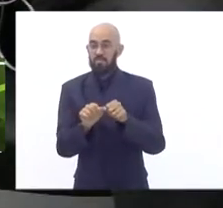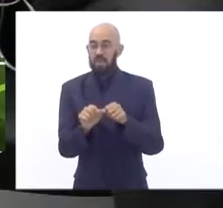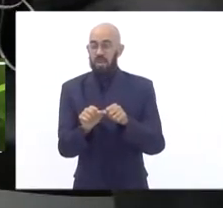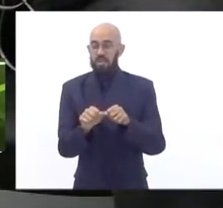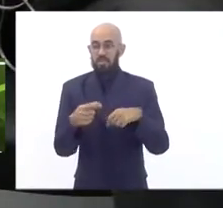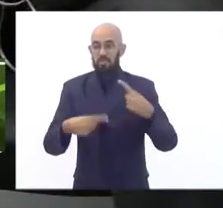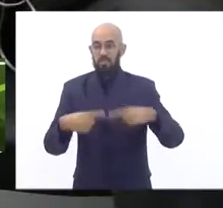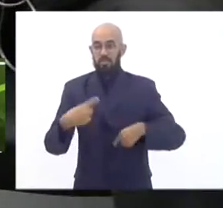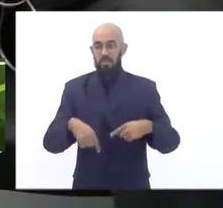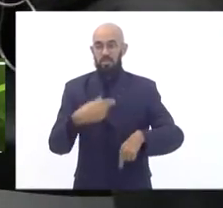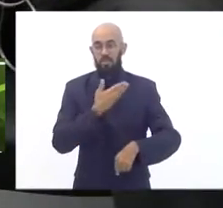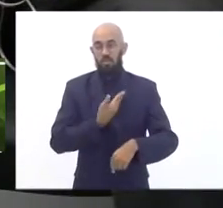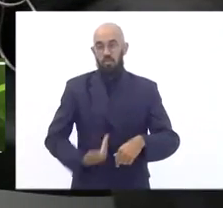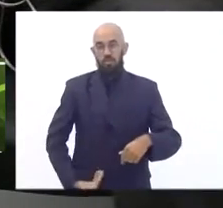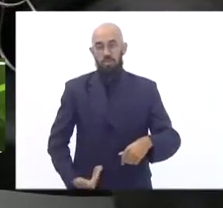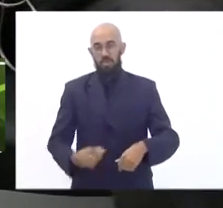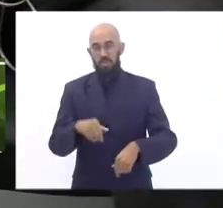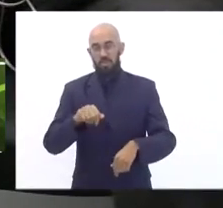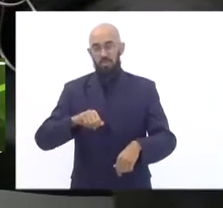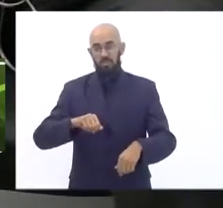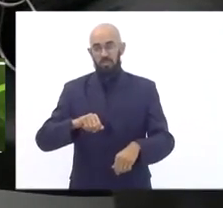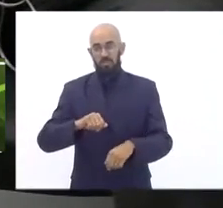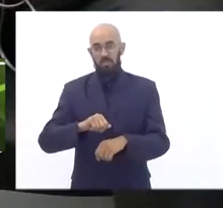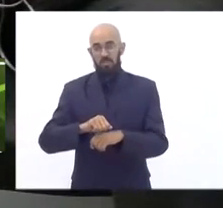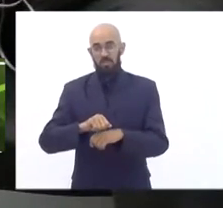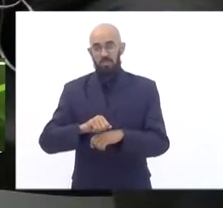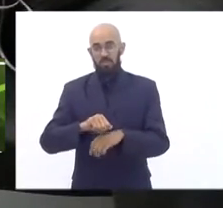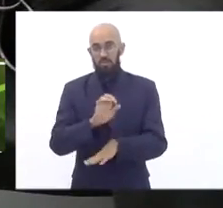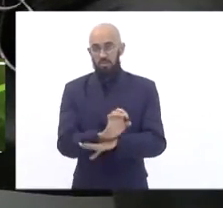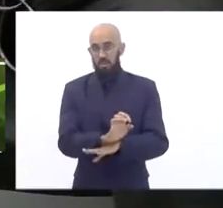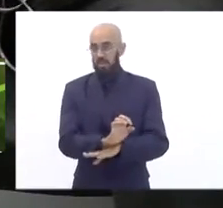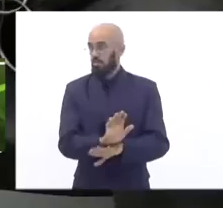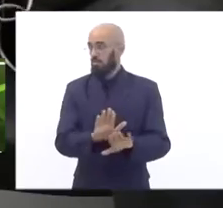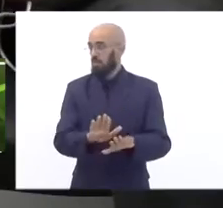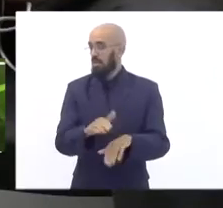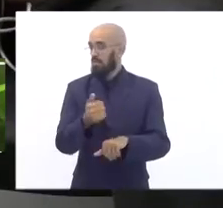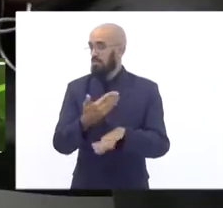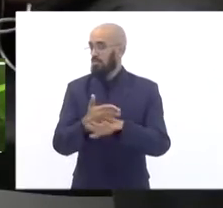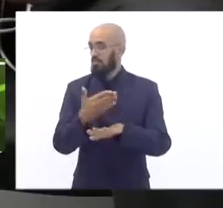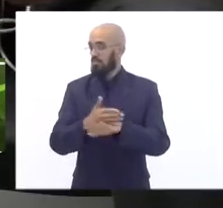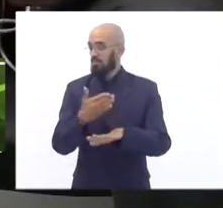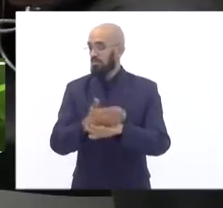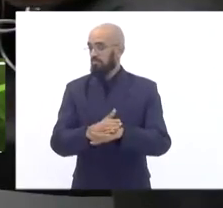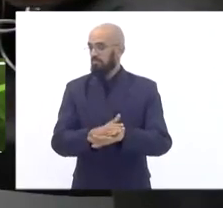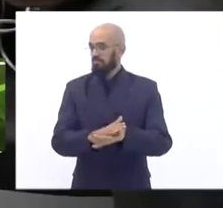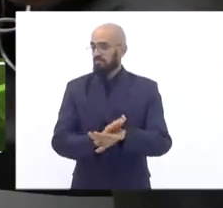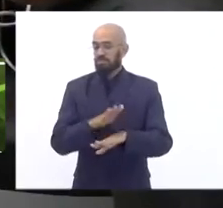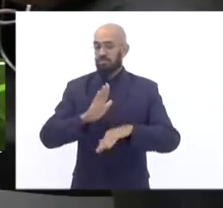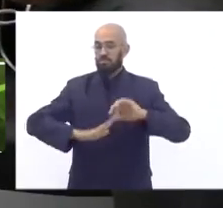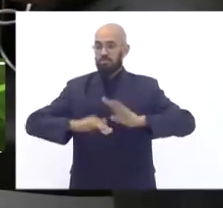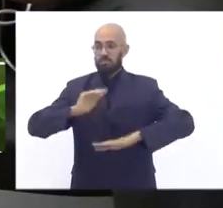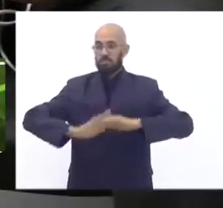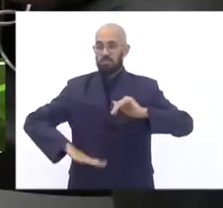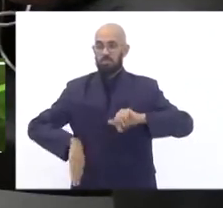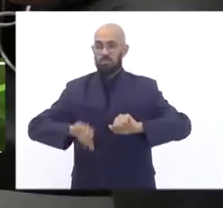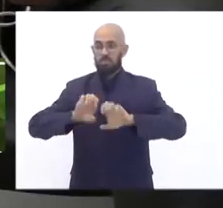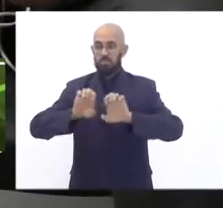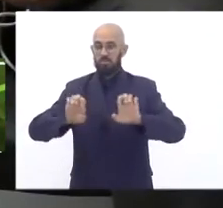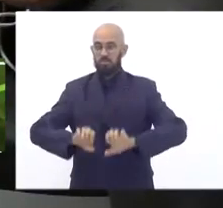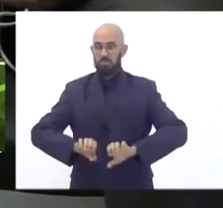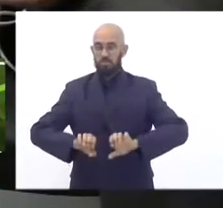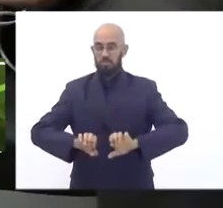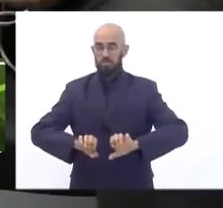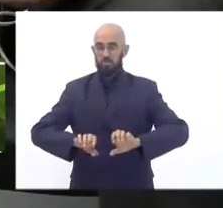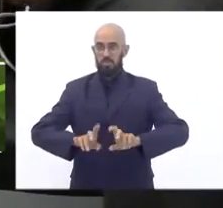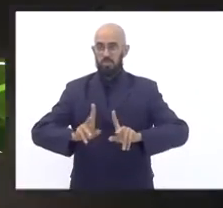Quem diz a conduta é o governo do estado. Agora, o exercício de uma função, de uma área que é estruturante, como a área